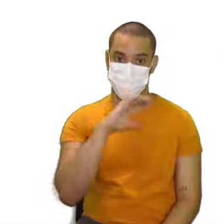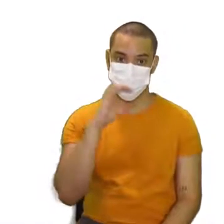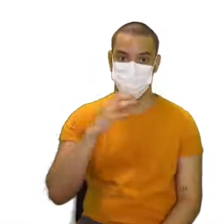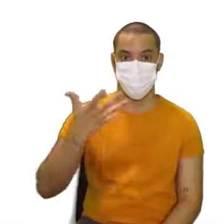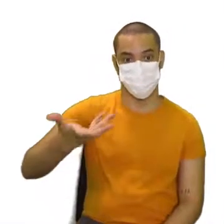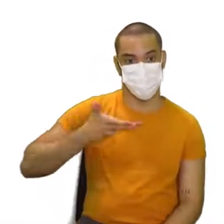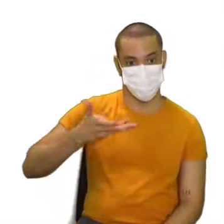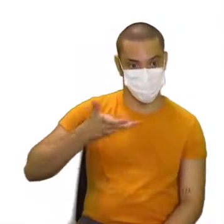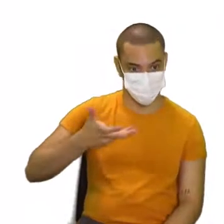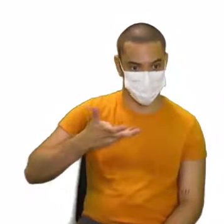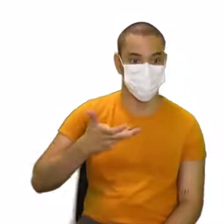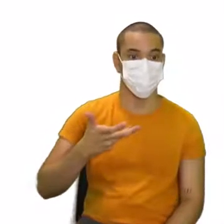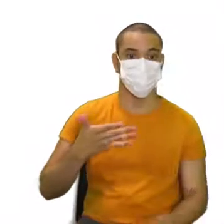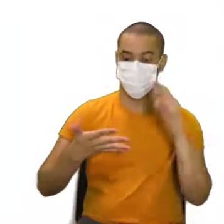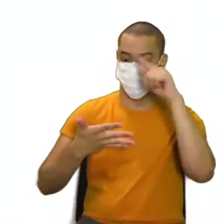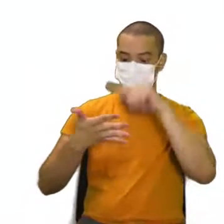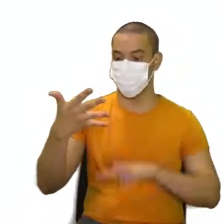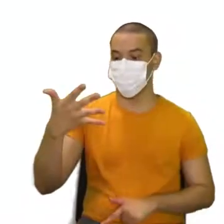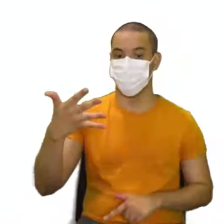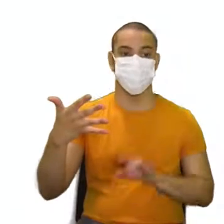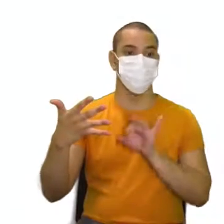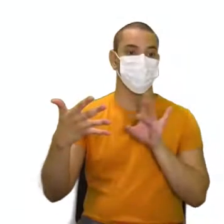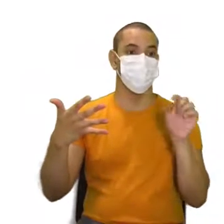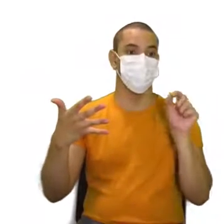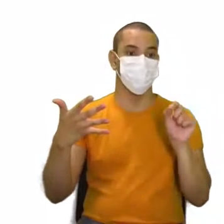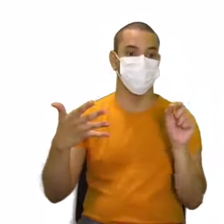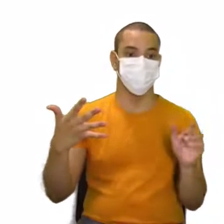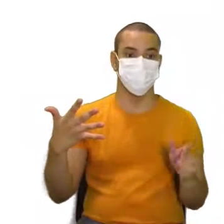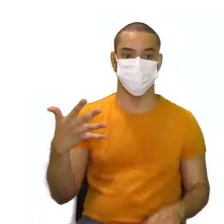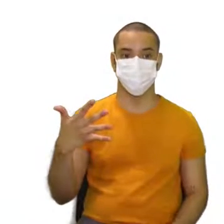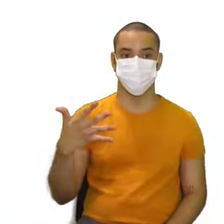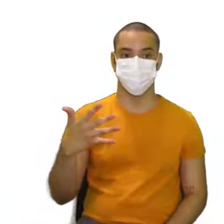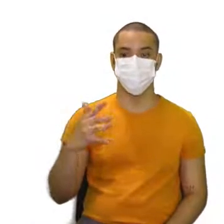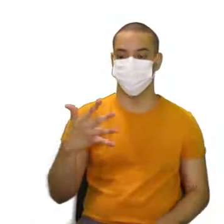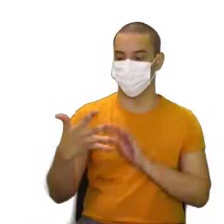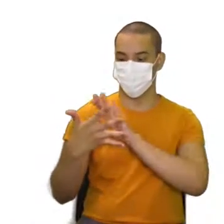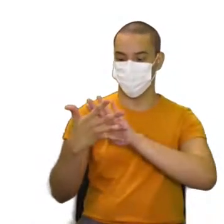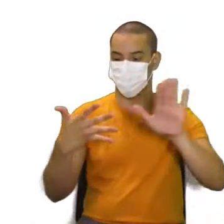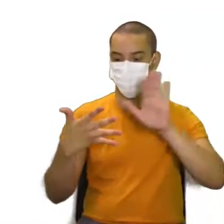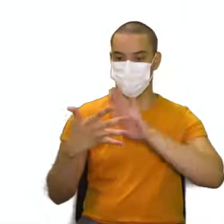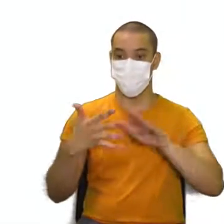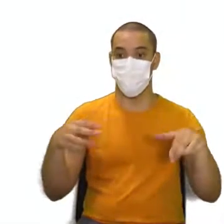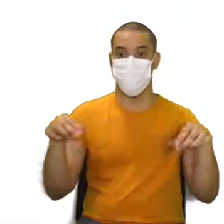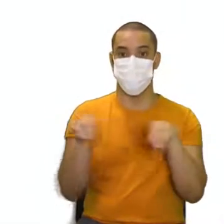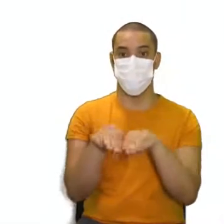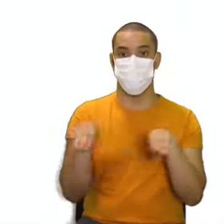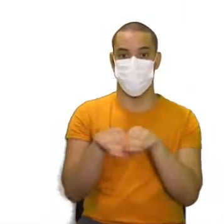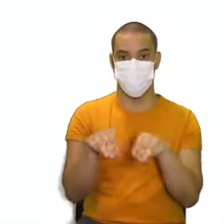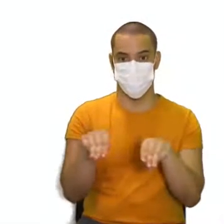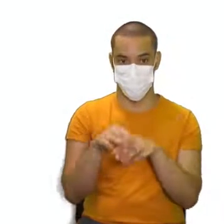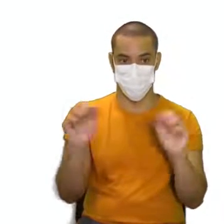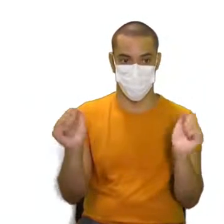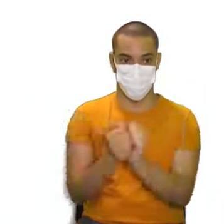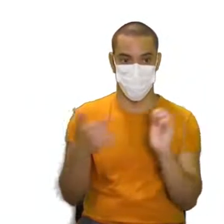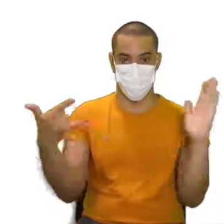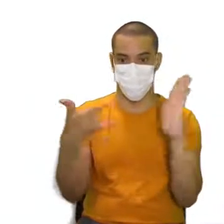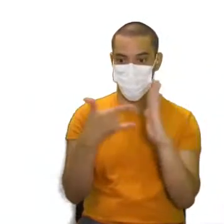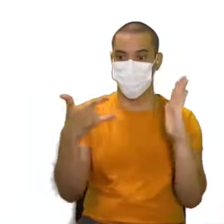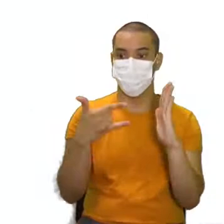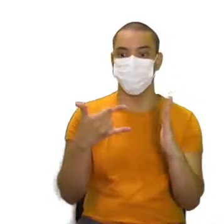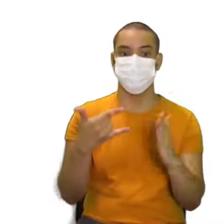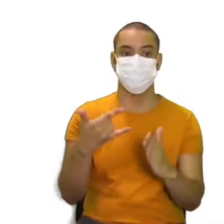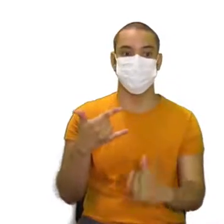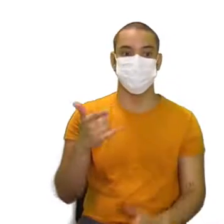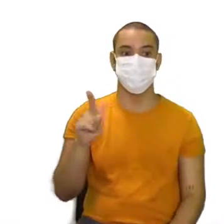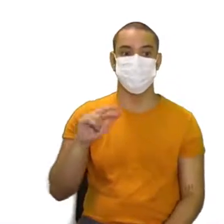restante dos dedos está aonde espalmando ali né campo magnético e vamos ver assim